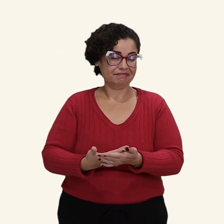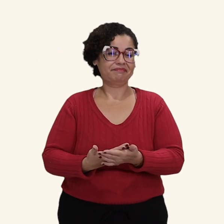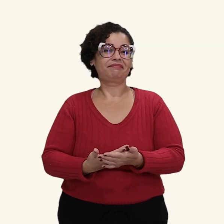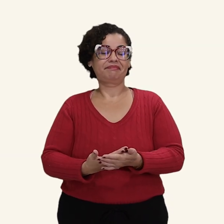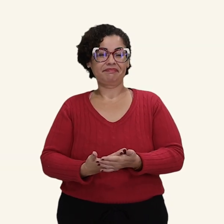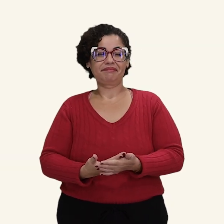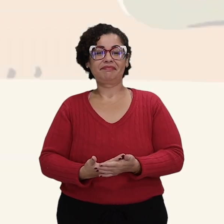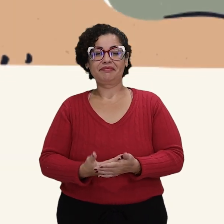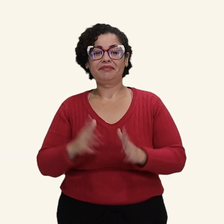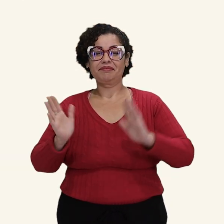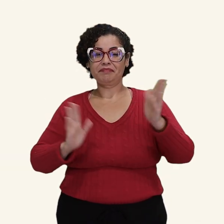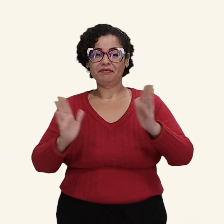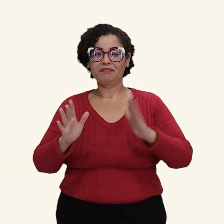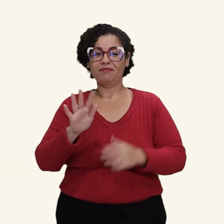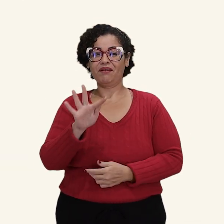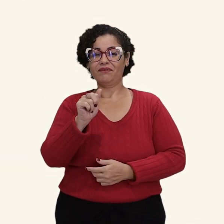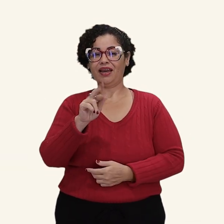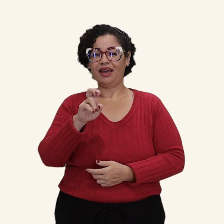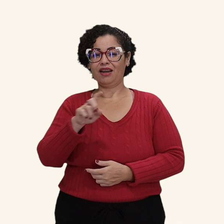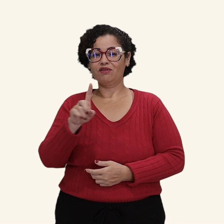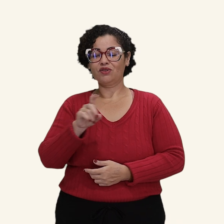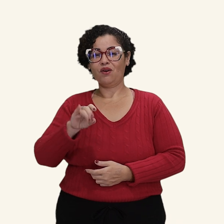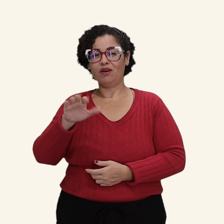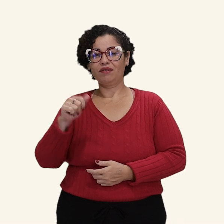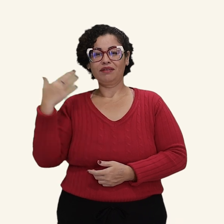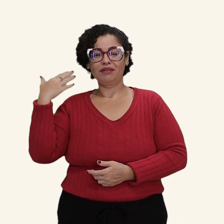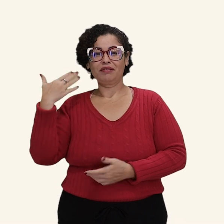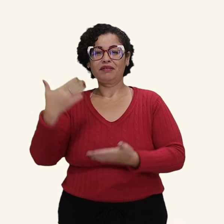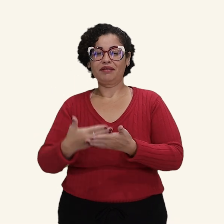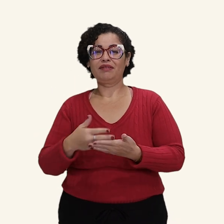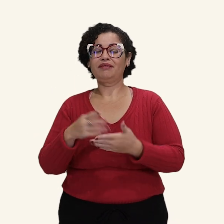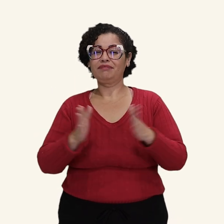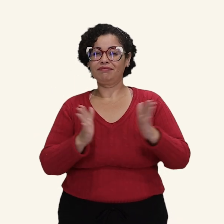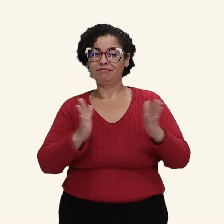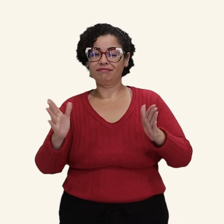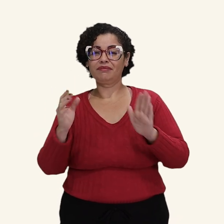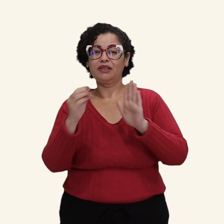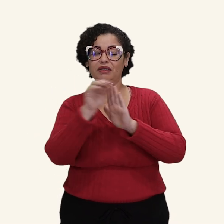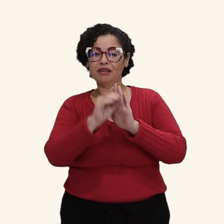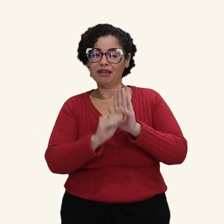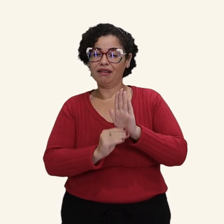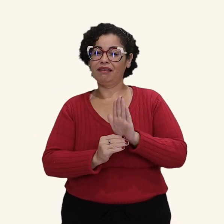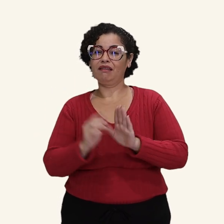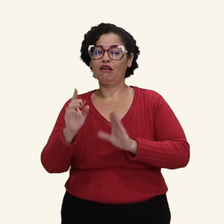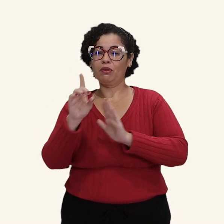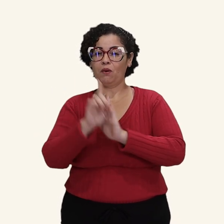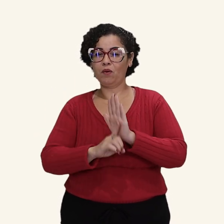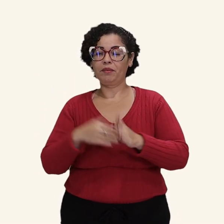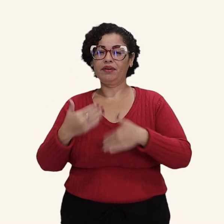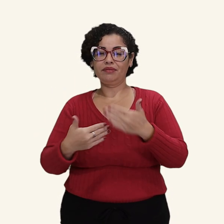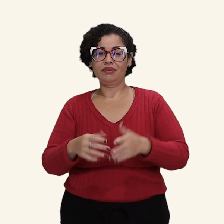Sobre o éon Fanerozoico, ele é o mais recente e melhor documentado, começando há